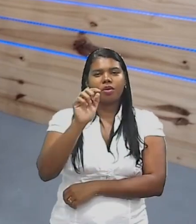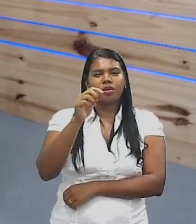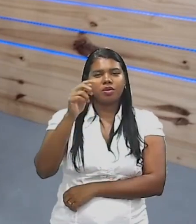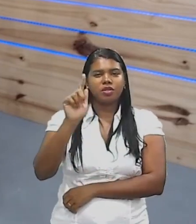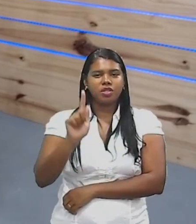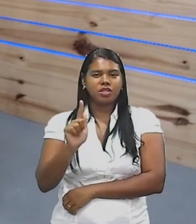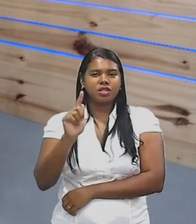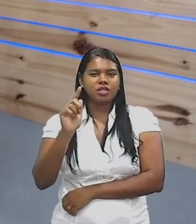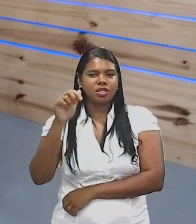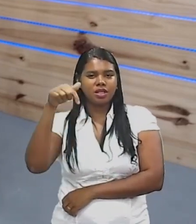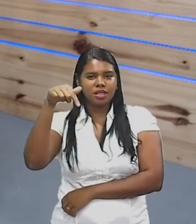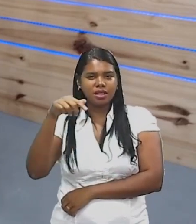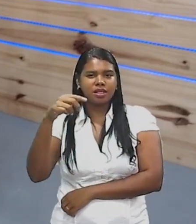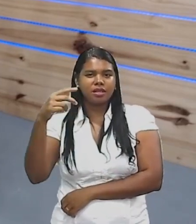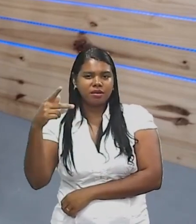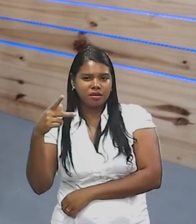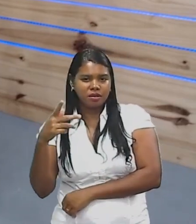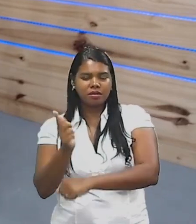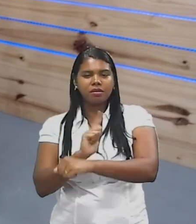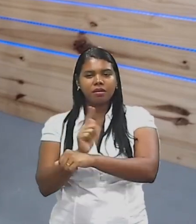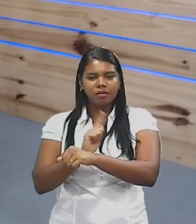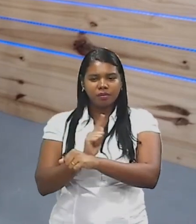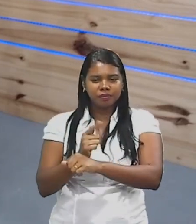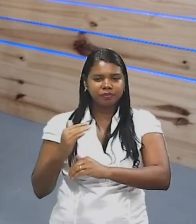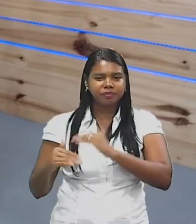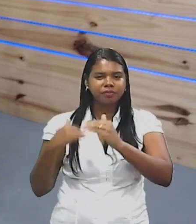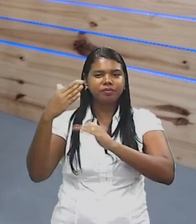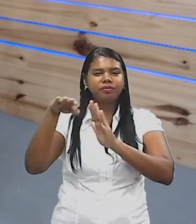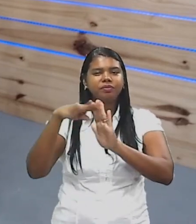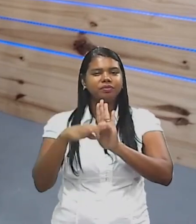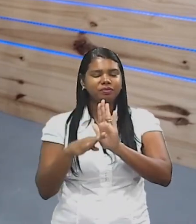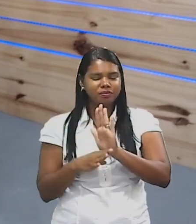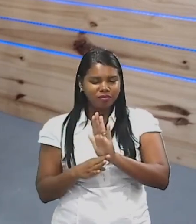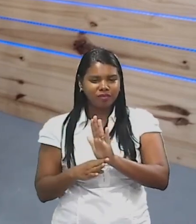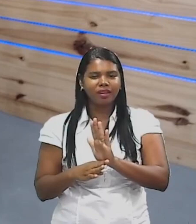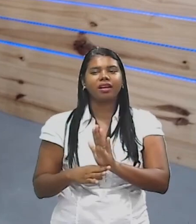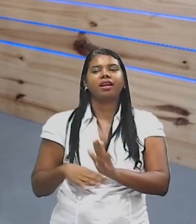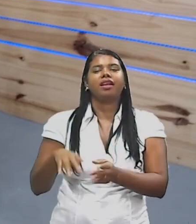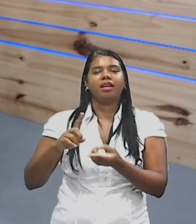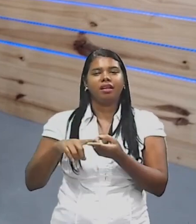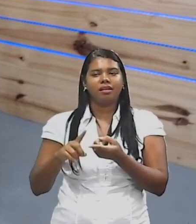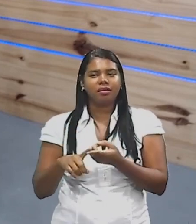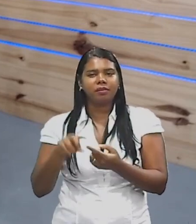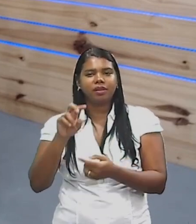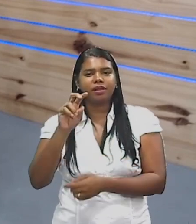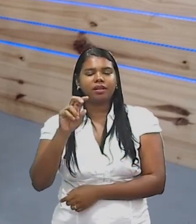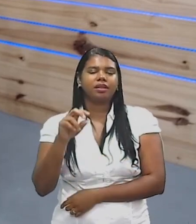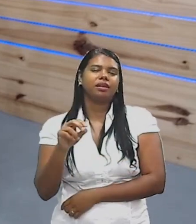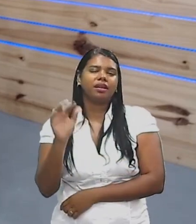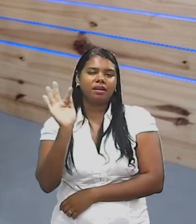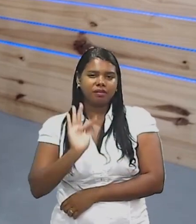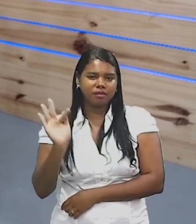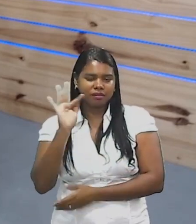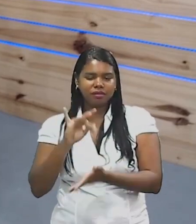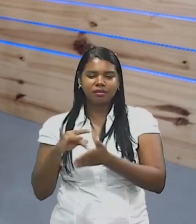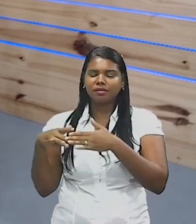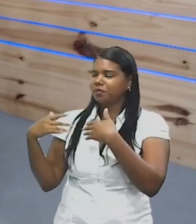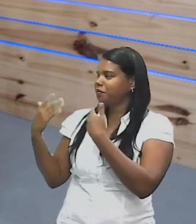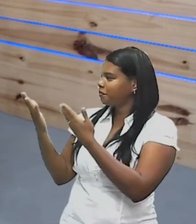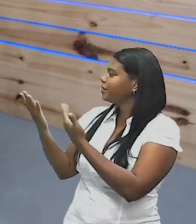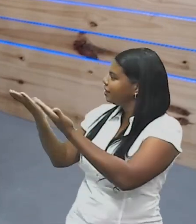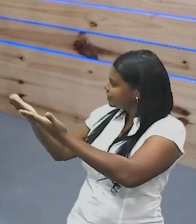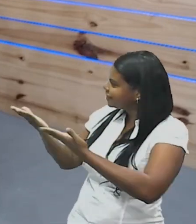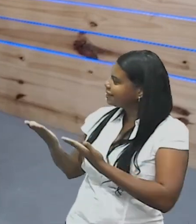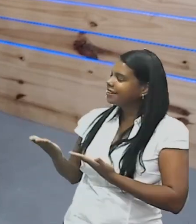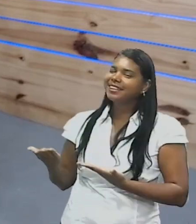que é Gestão da Qualidade e Produtividade lá na UFPE. Professora, seja muito bem-vinda, né?